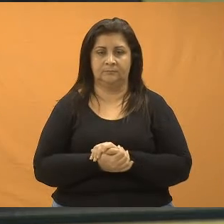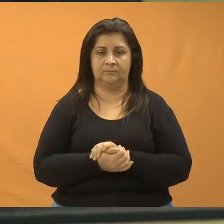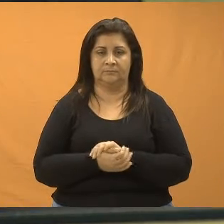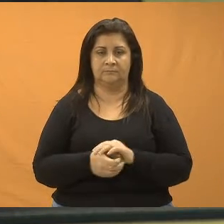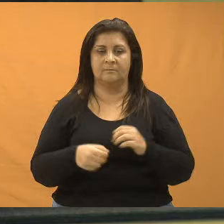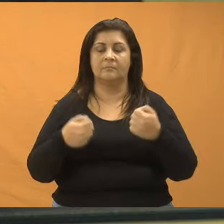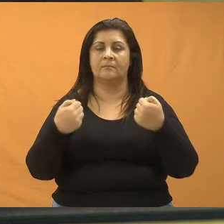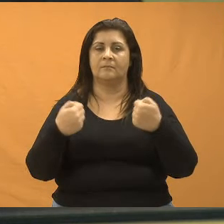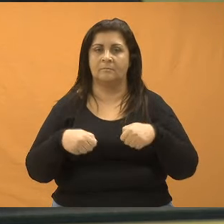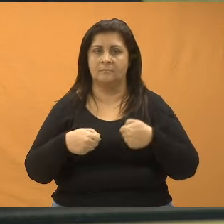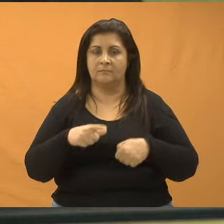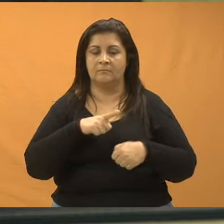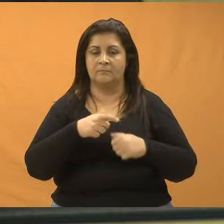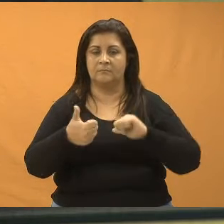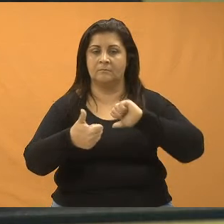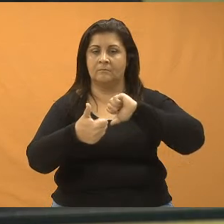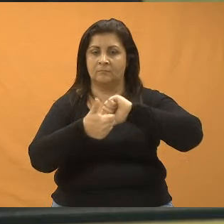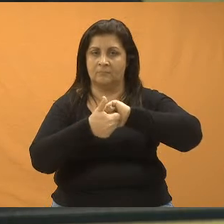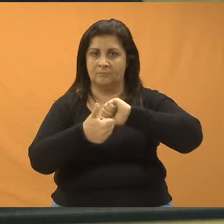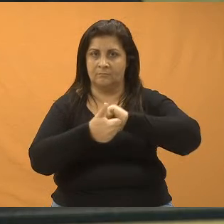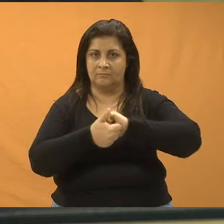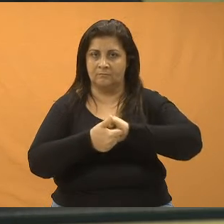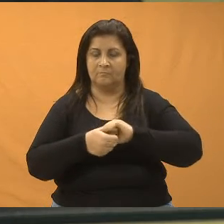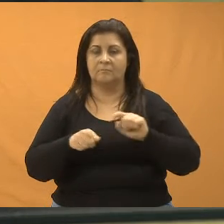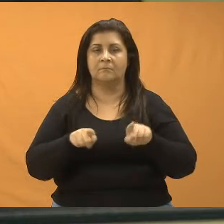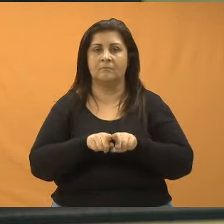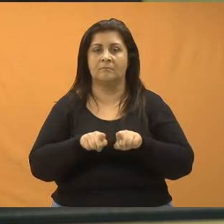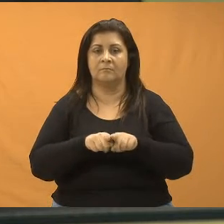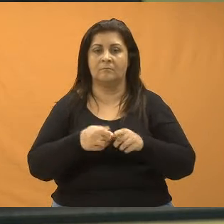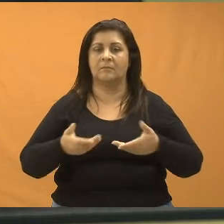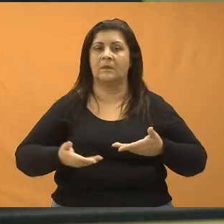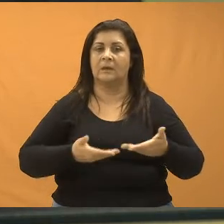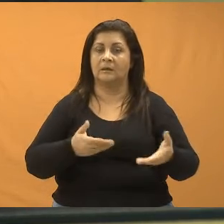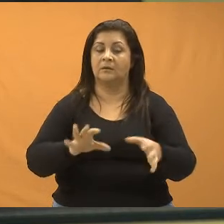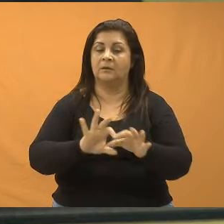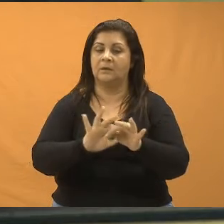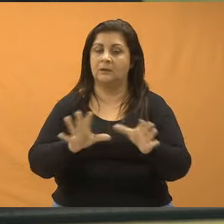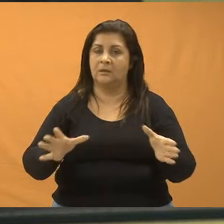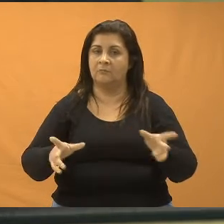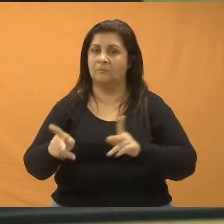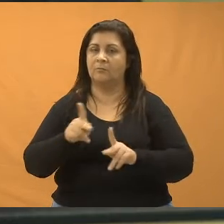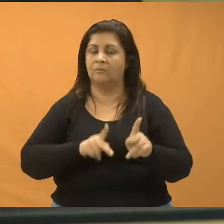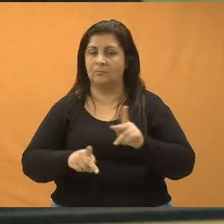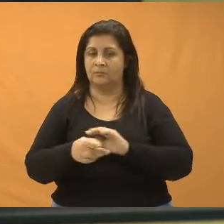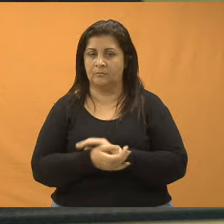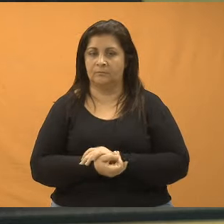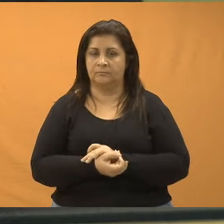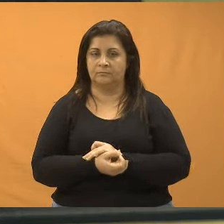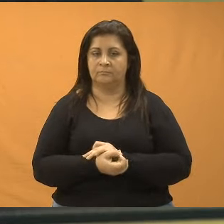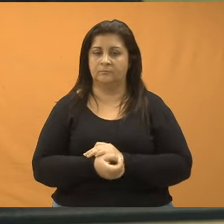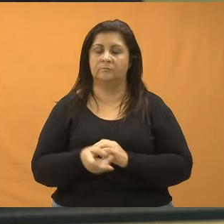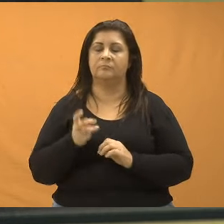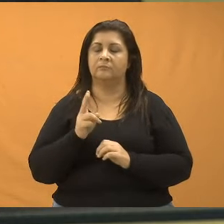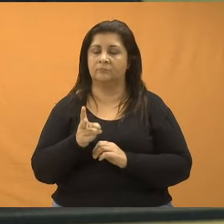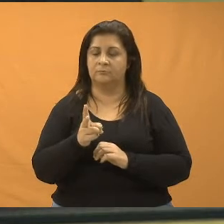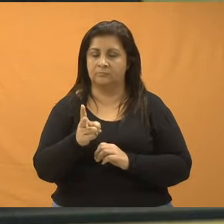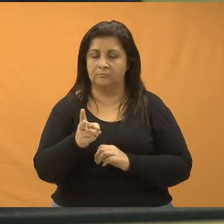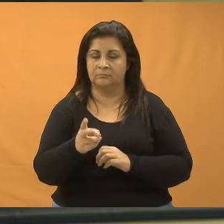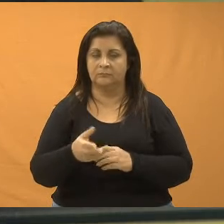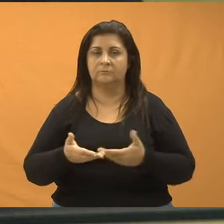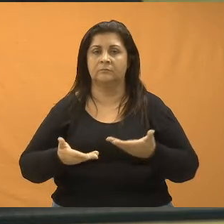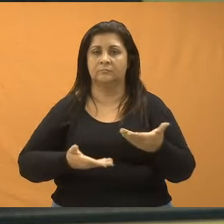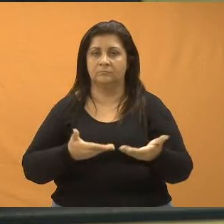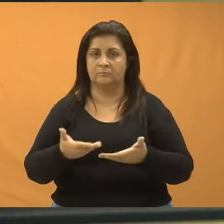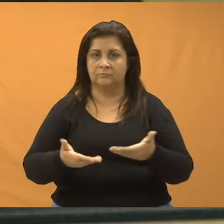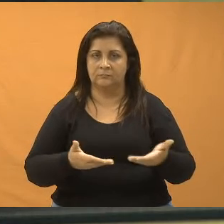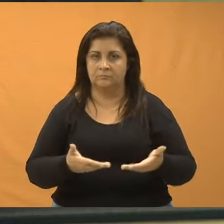a qualidade, né, e o serviço público oferecido pela Santa Casa, que a Santa Casa continue oferecendo o mesmo